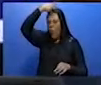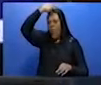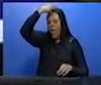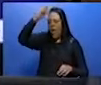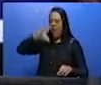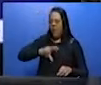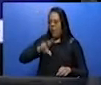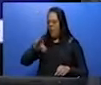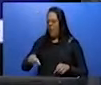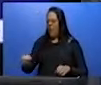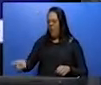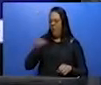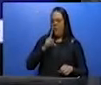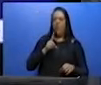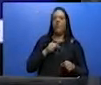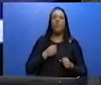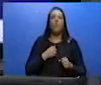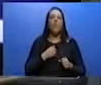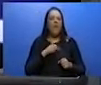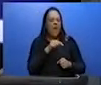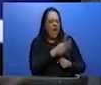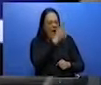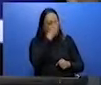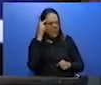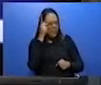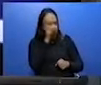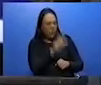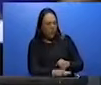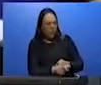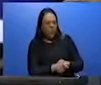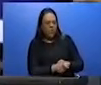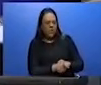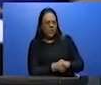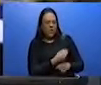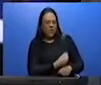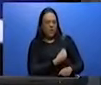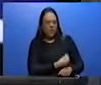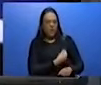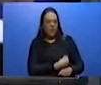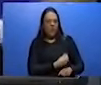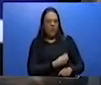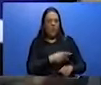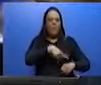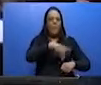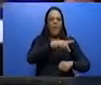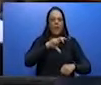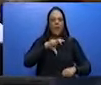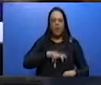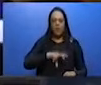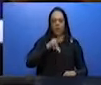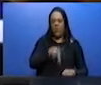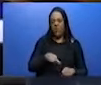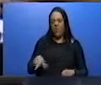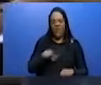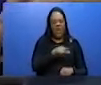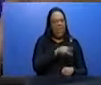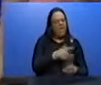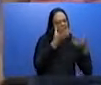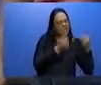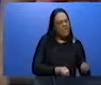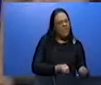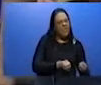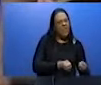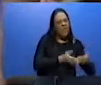várias pessoas de Portugal aceitaram aventurar-se para essas terras distantes, apostando suas